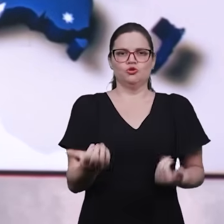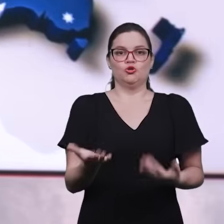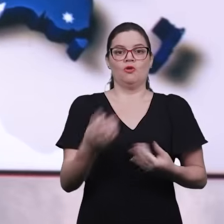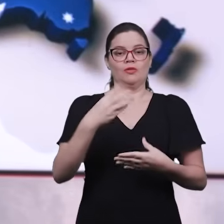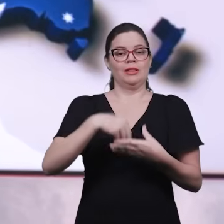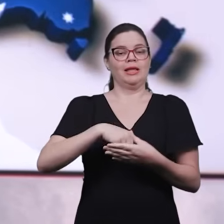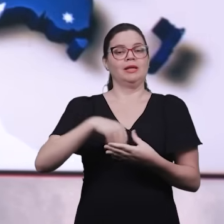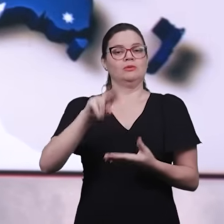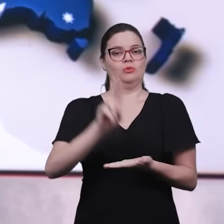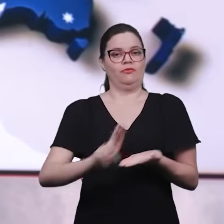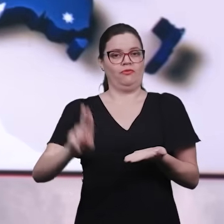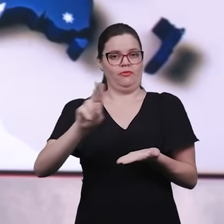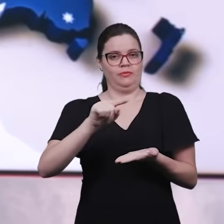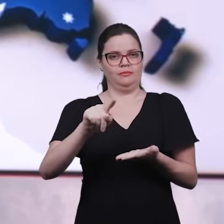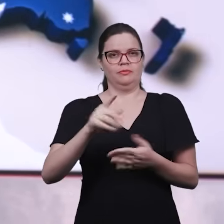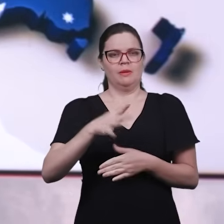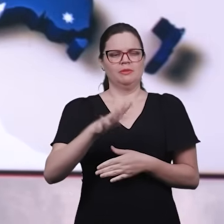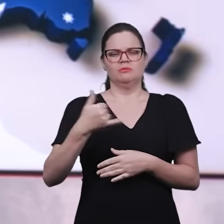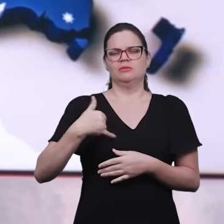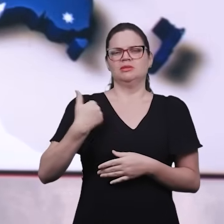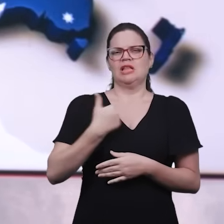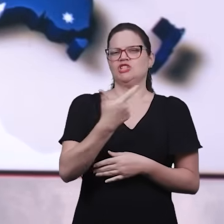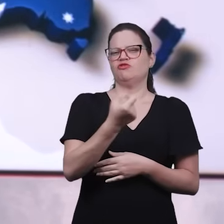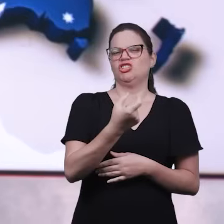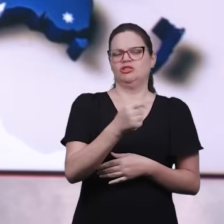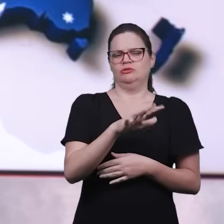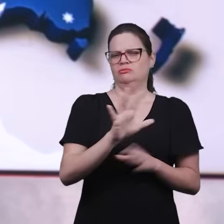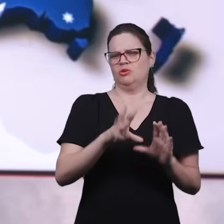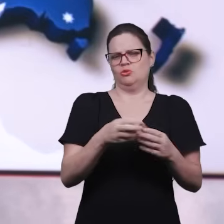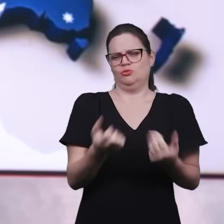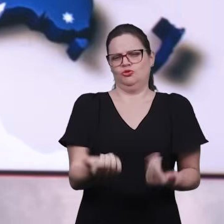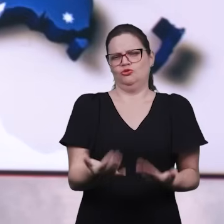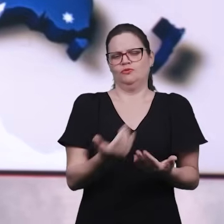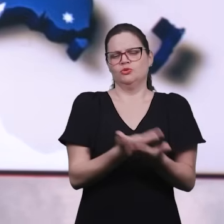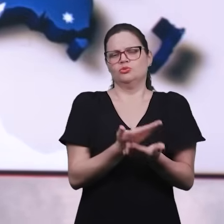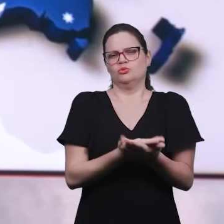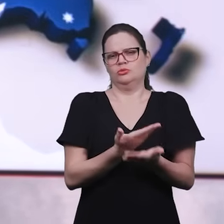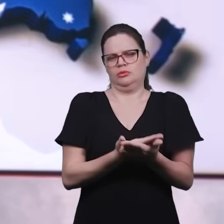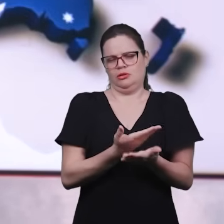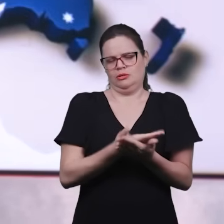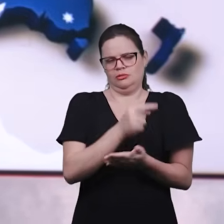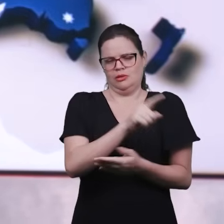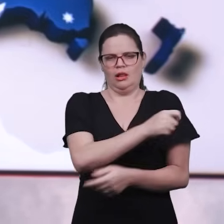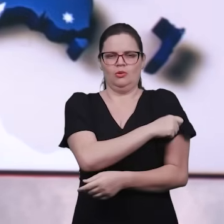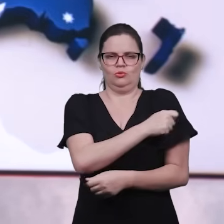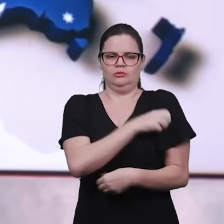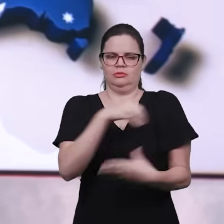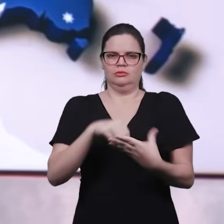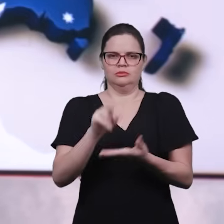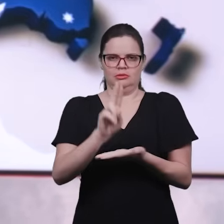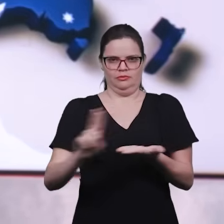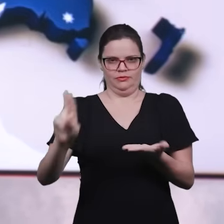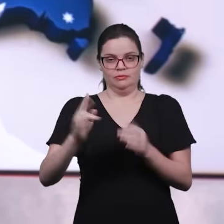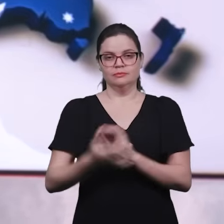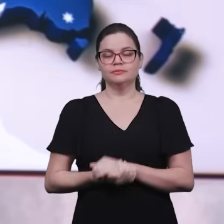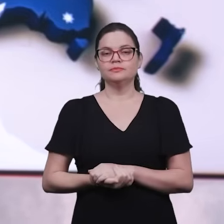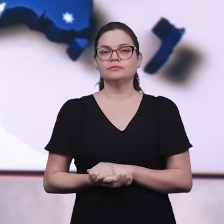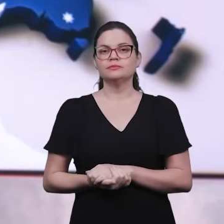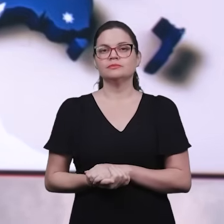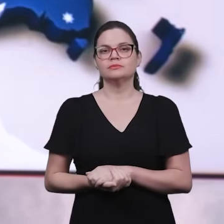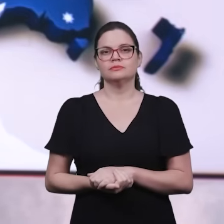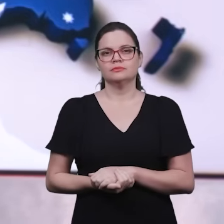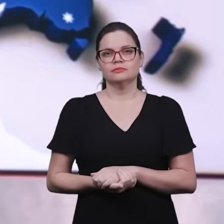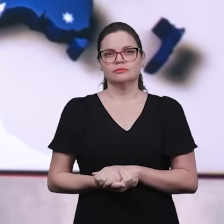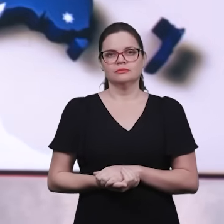de jovens universitários, faixa de 20 e poucos anos de idade, eram jovens, estudantes ainda universitários.